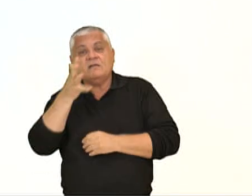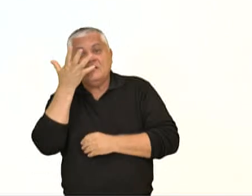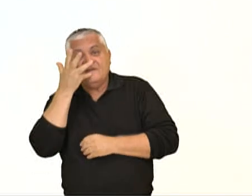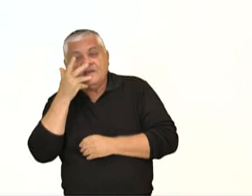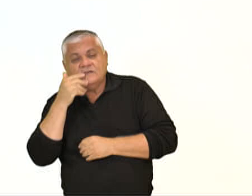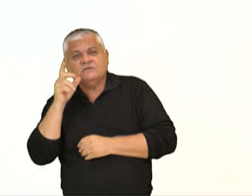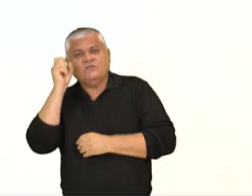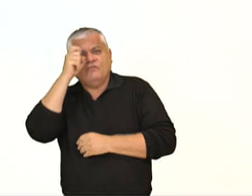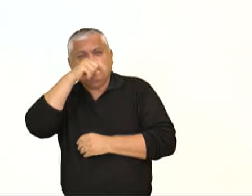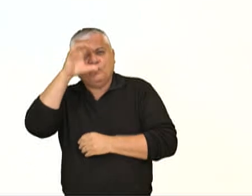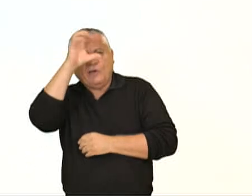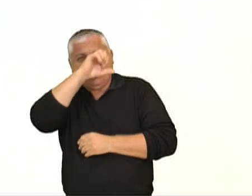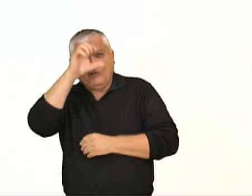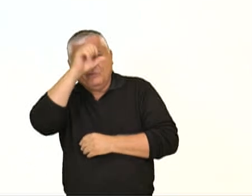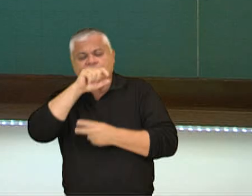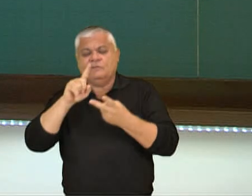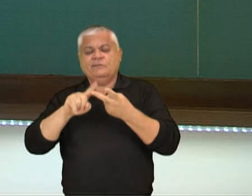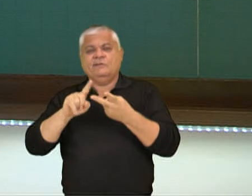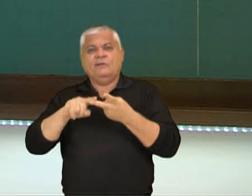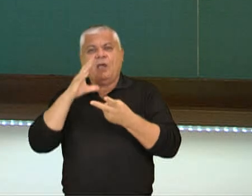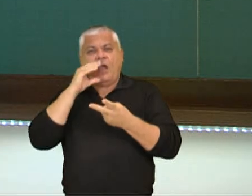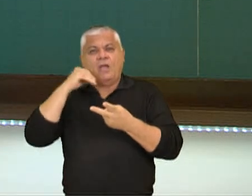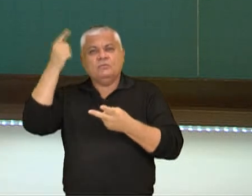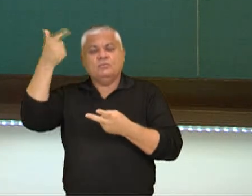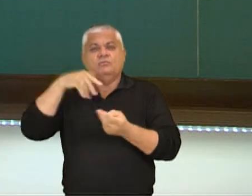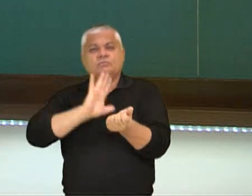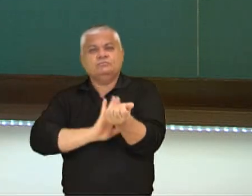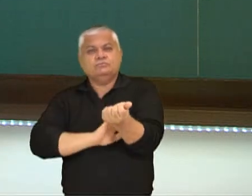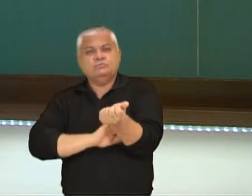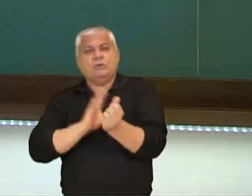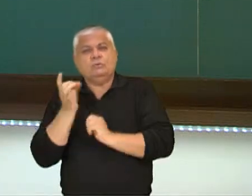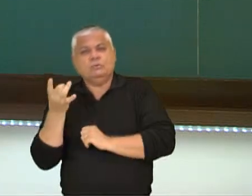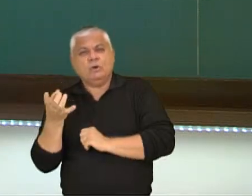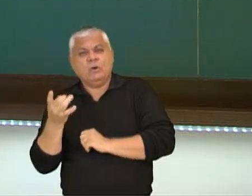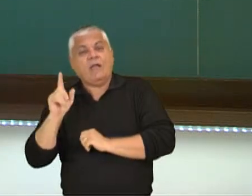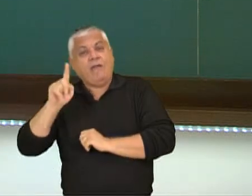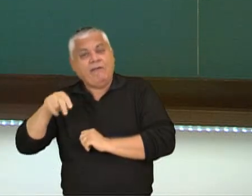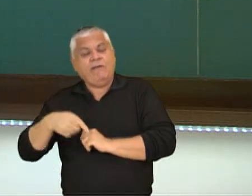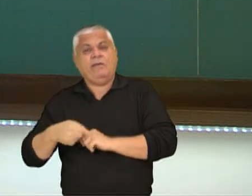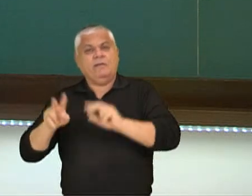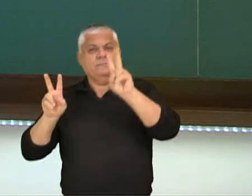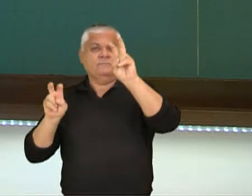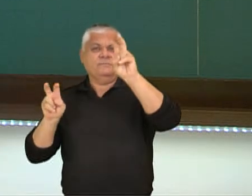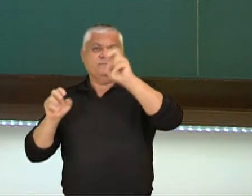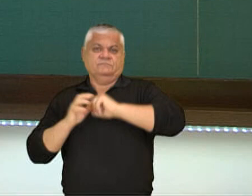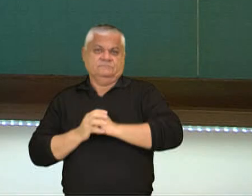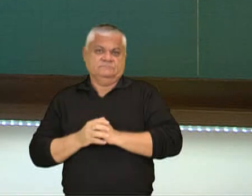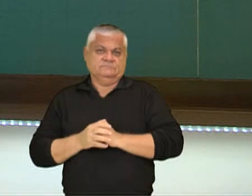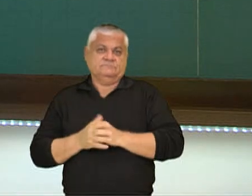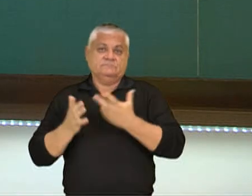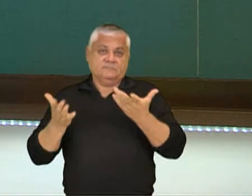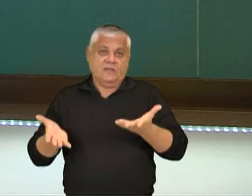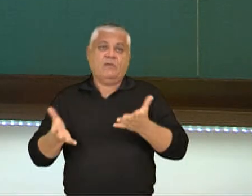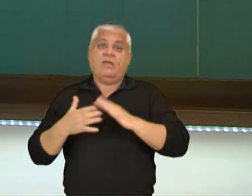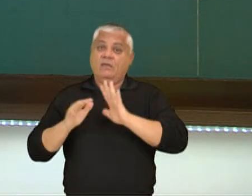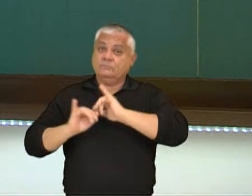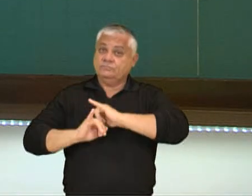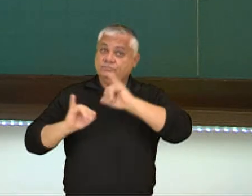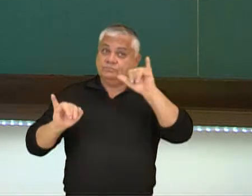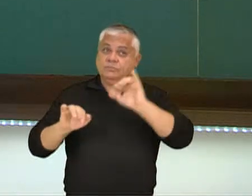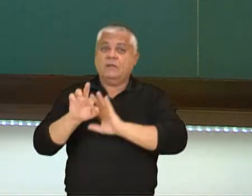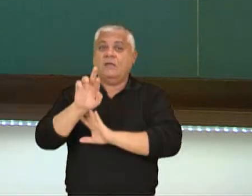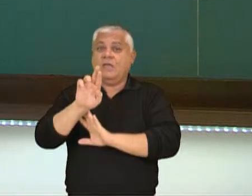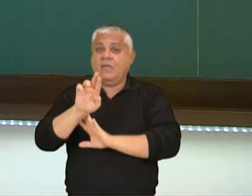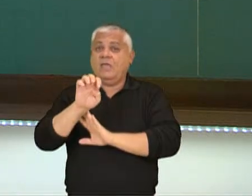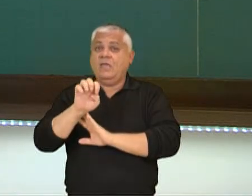com dependência química, tudo isso aparece na fala de quem está utilizando, quem está fazendo, quem